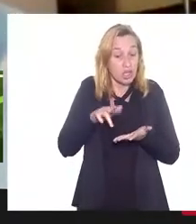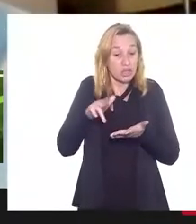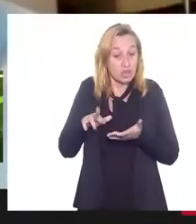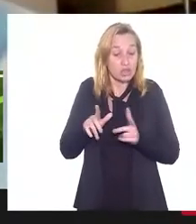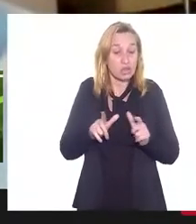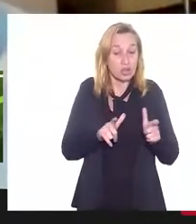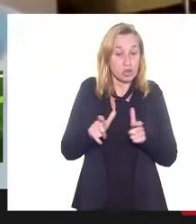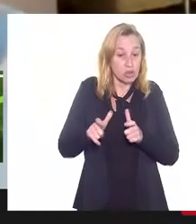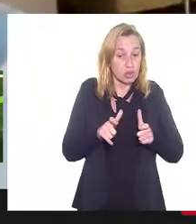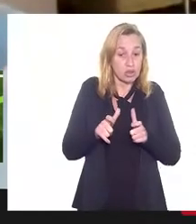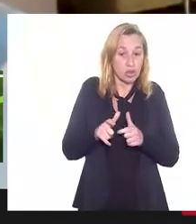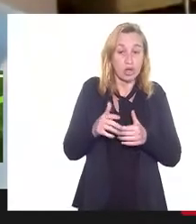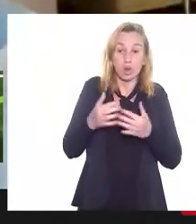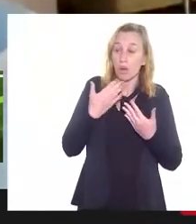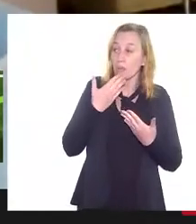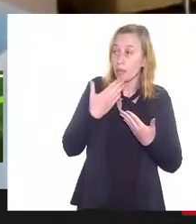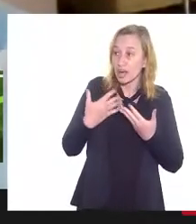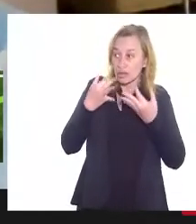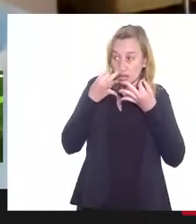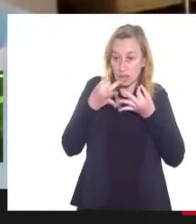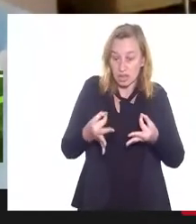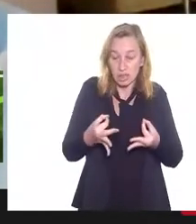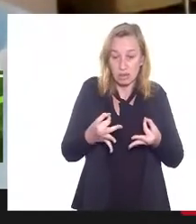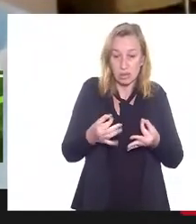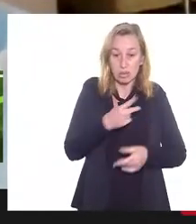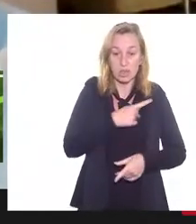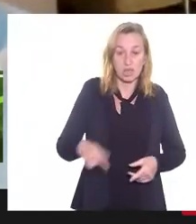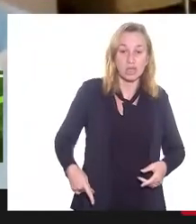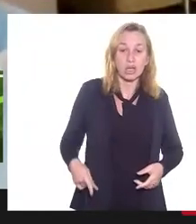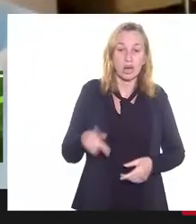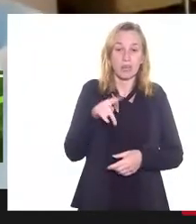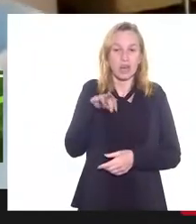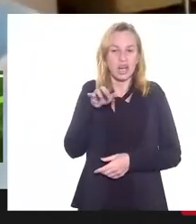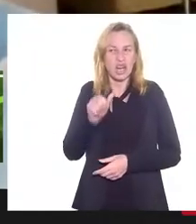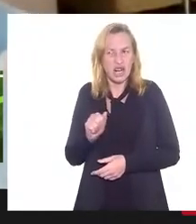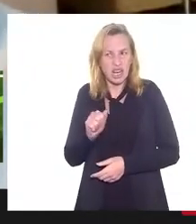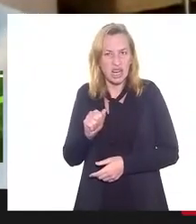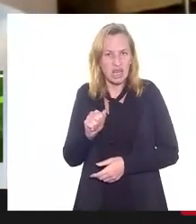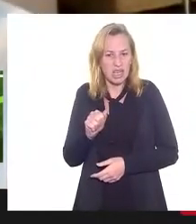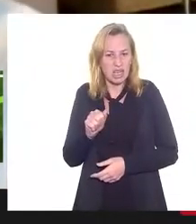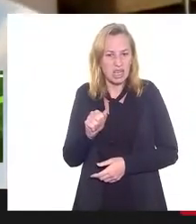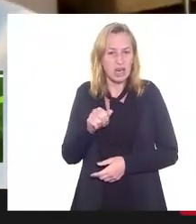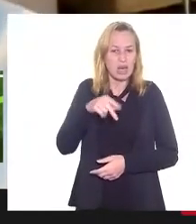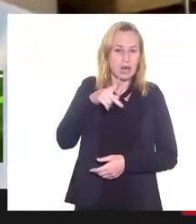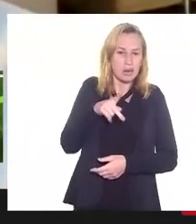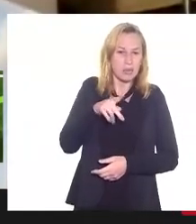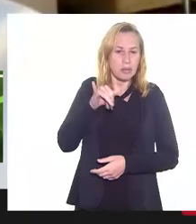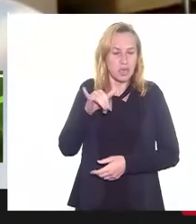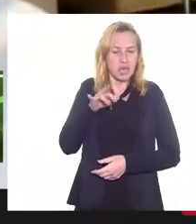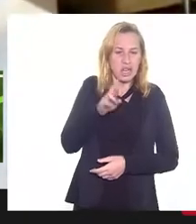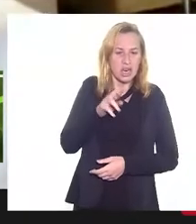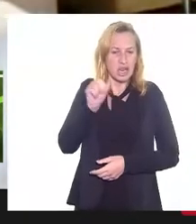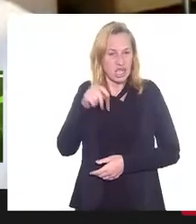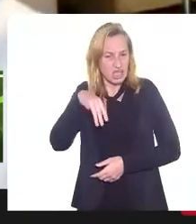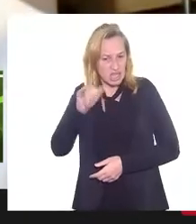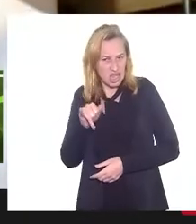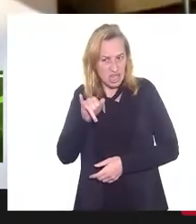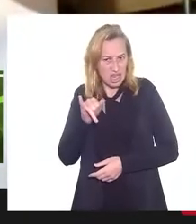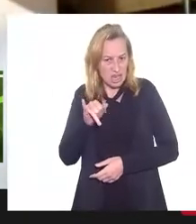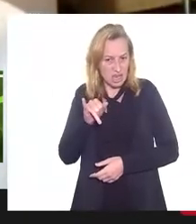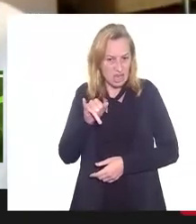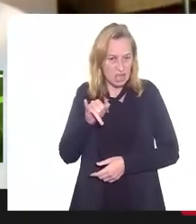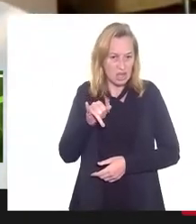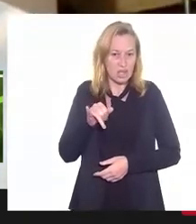peço assim, a atenção da presidente, lembra-se do caso do Pirani, presidente? O caso do Pirani, que é um se